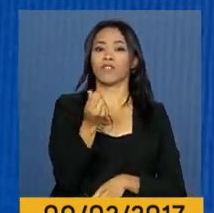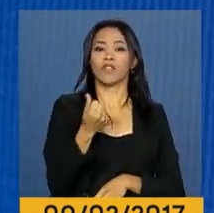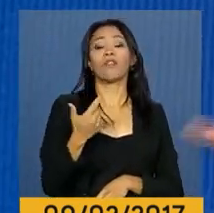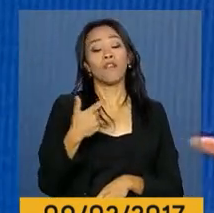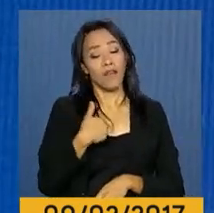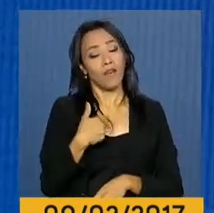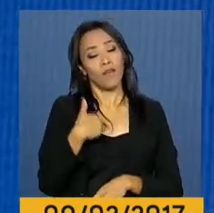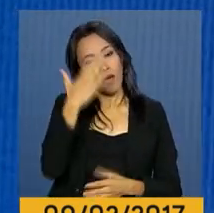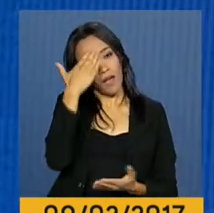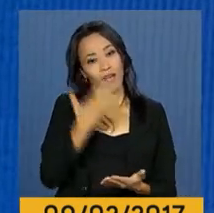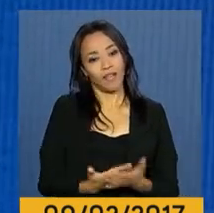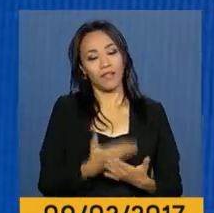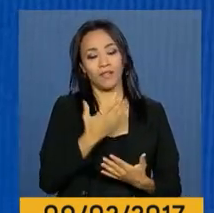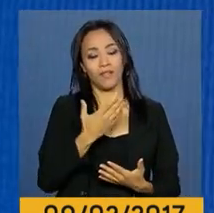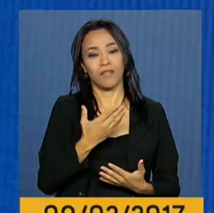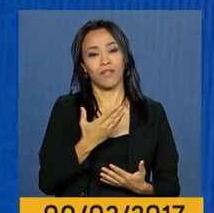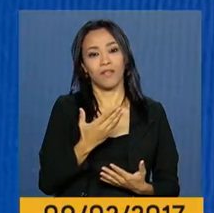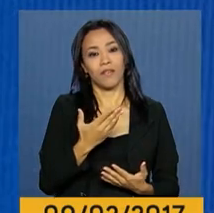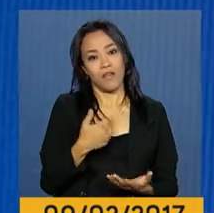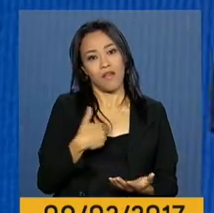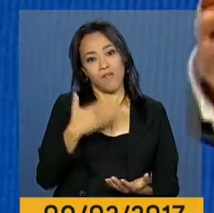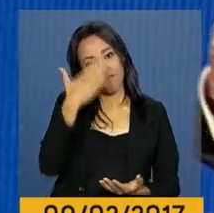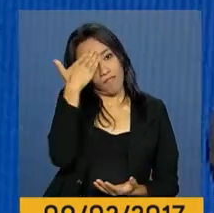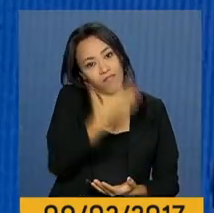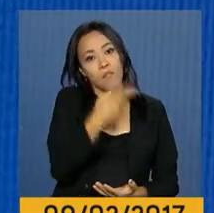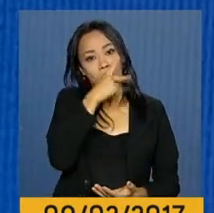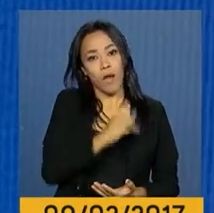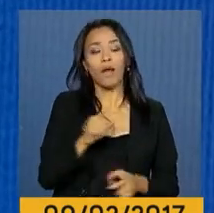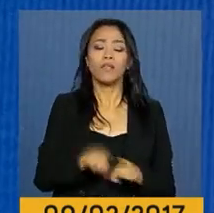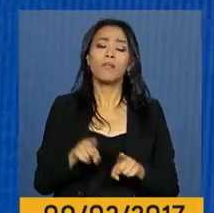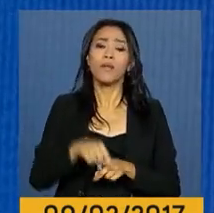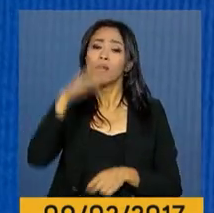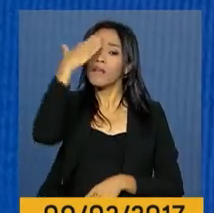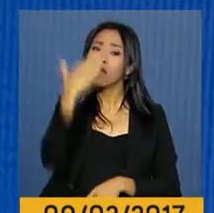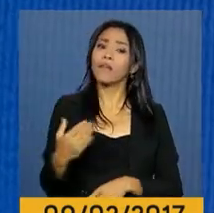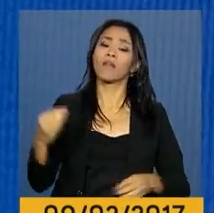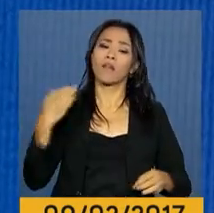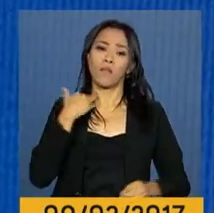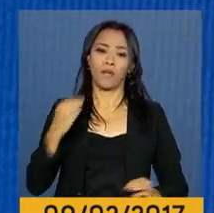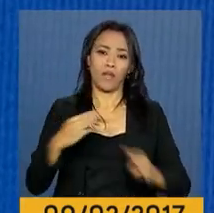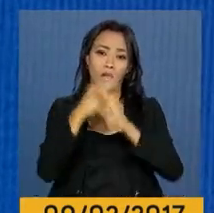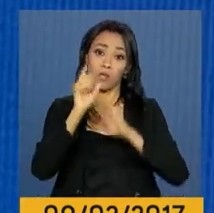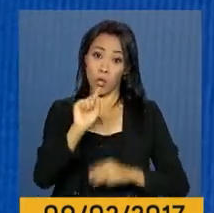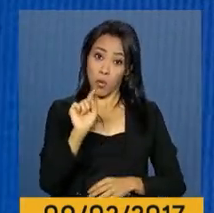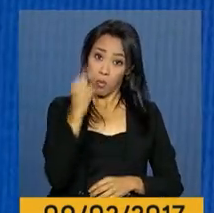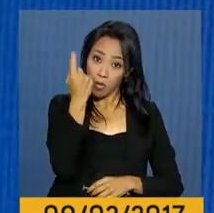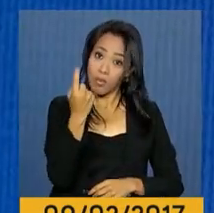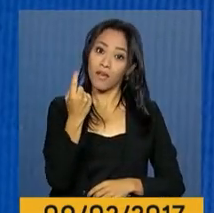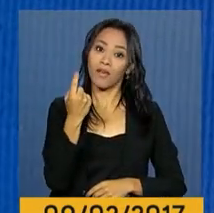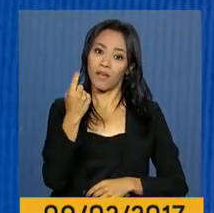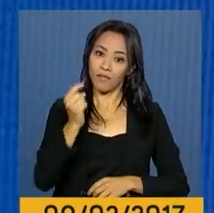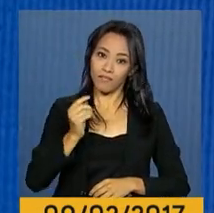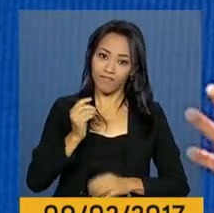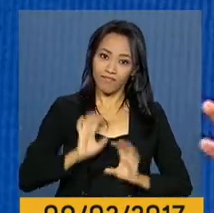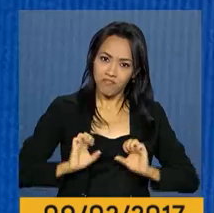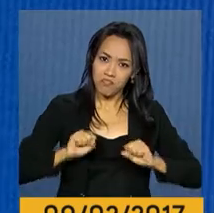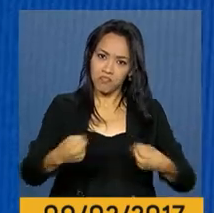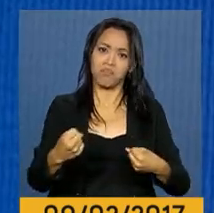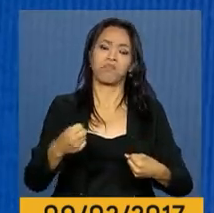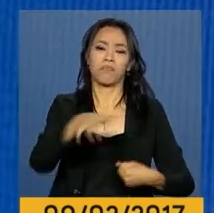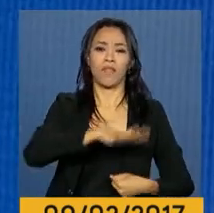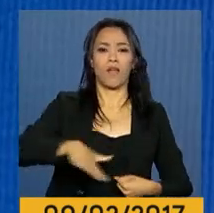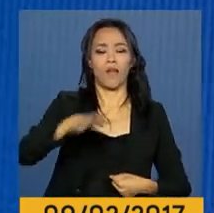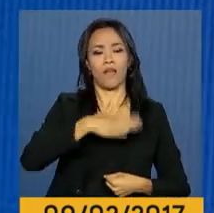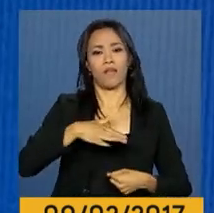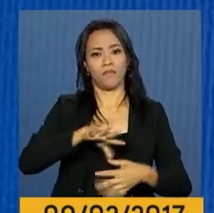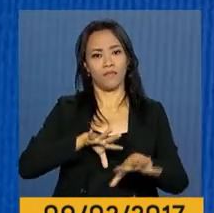de um lado e a Caixa Econômica de outro o primeiro impulso à minha atividade profissional como advogado então por isso eu